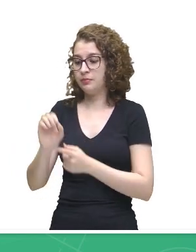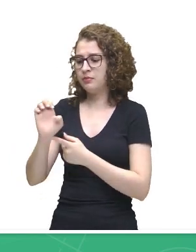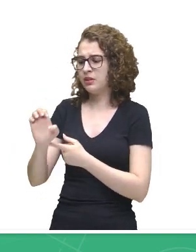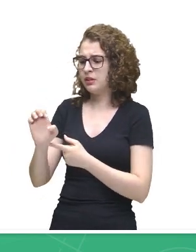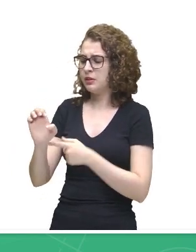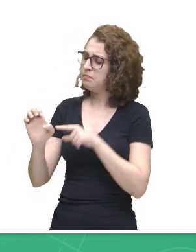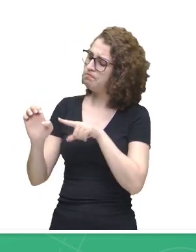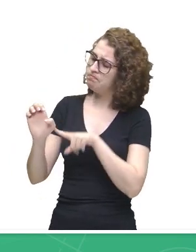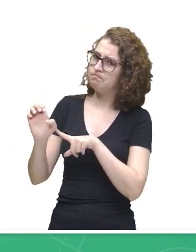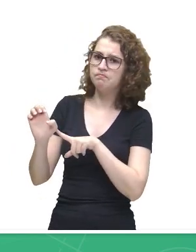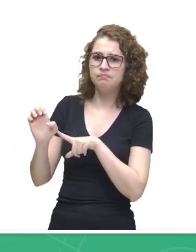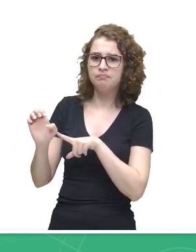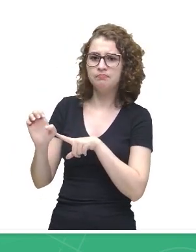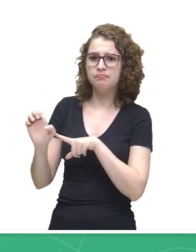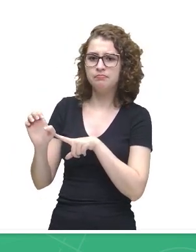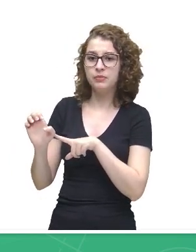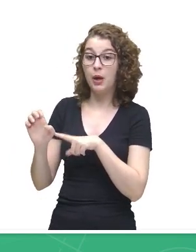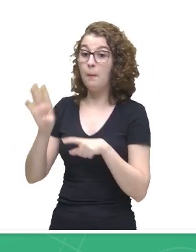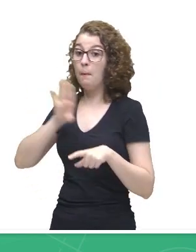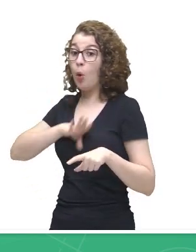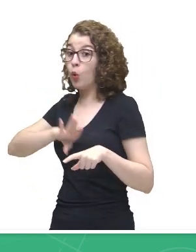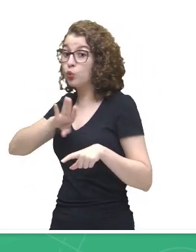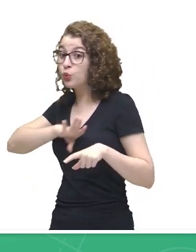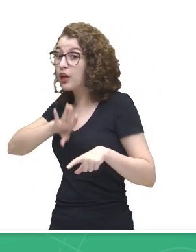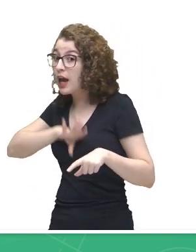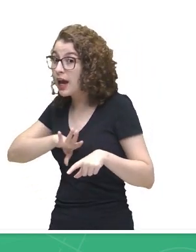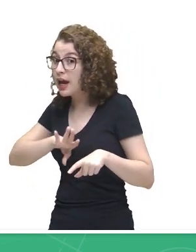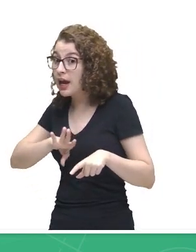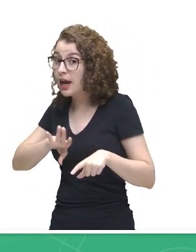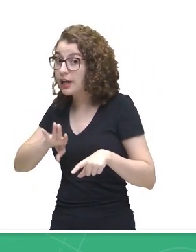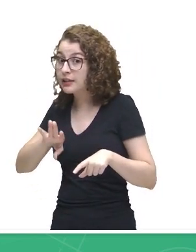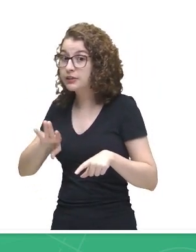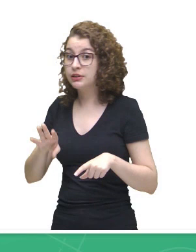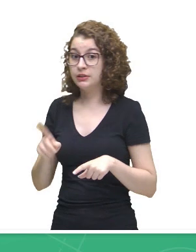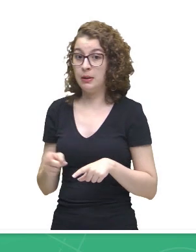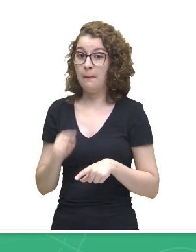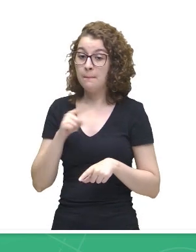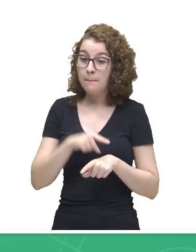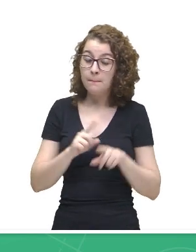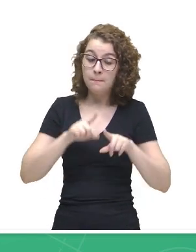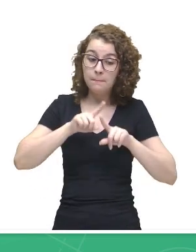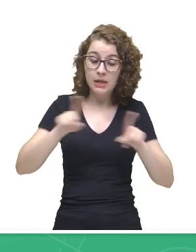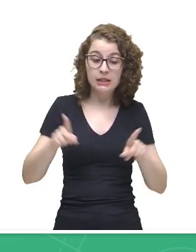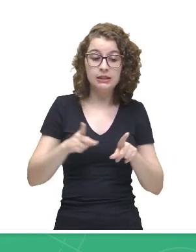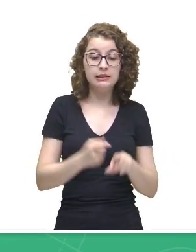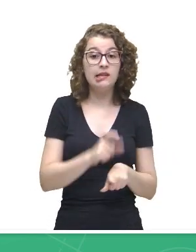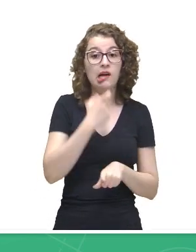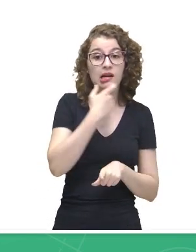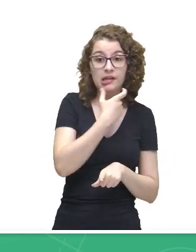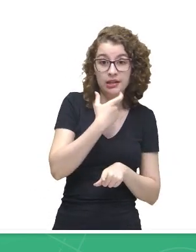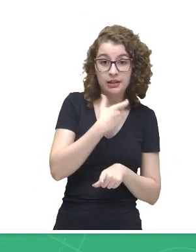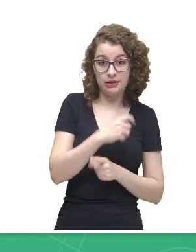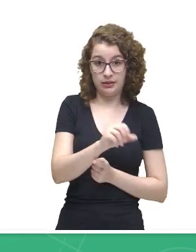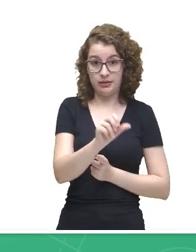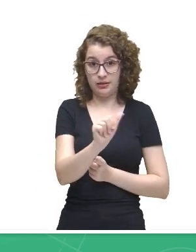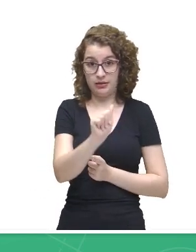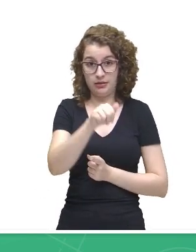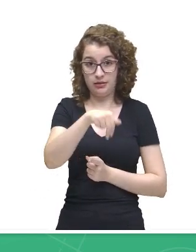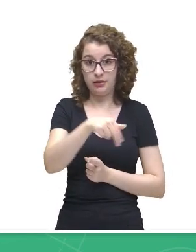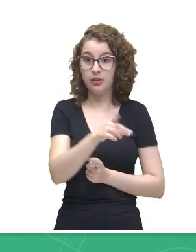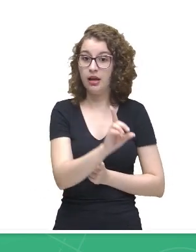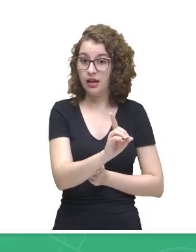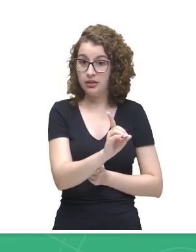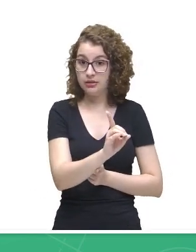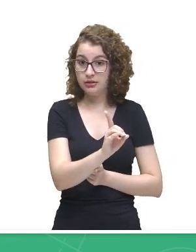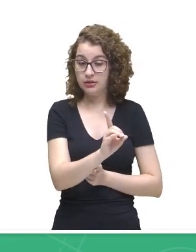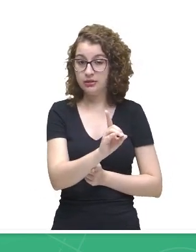tá, gente? Para vocês verem como é que é. É apenas uma pequena palavra, tá? Que eu vou usar. Então,